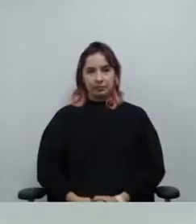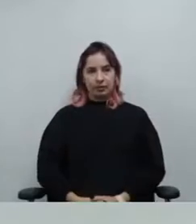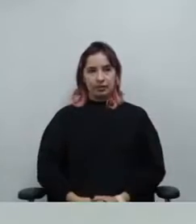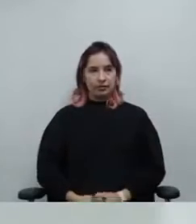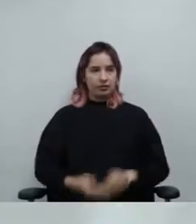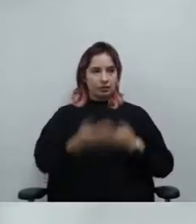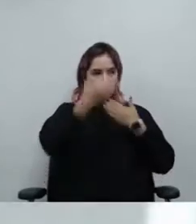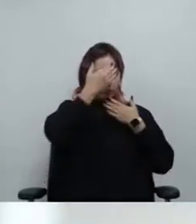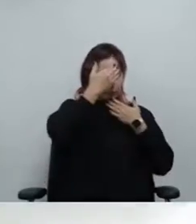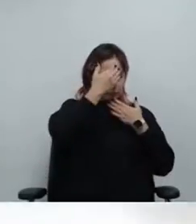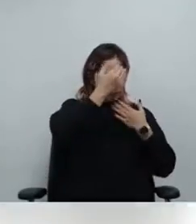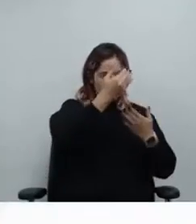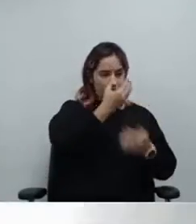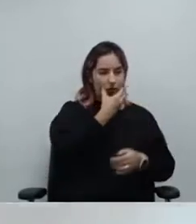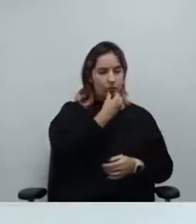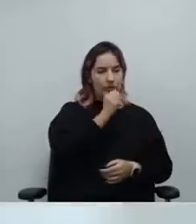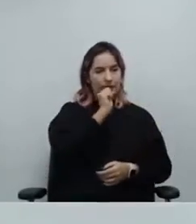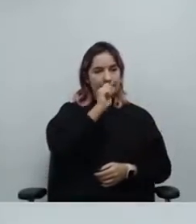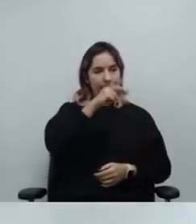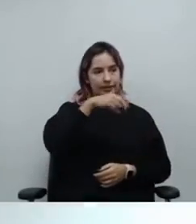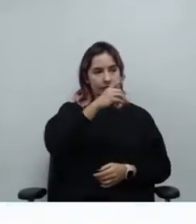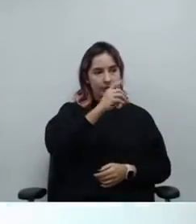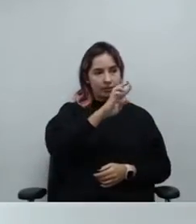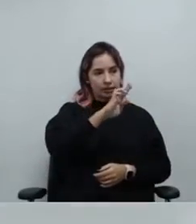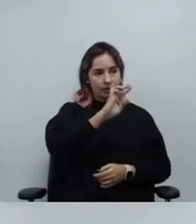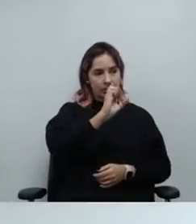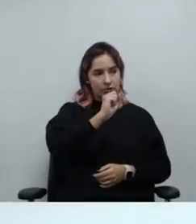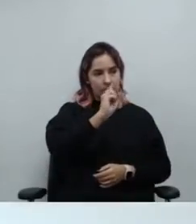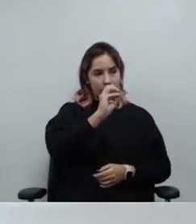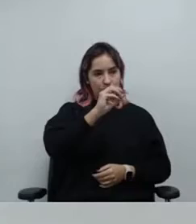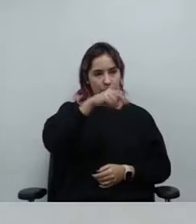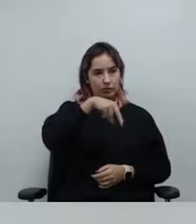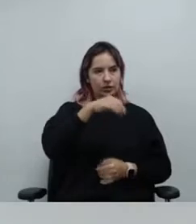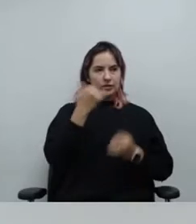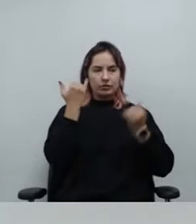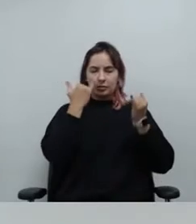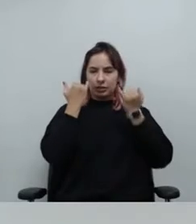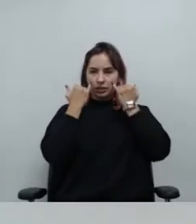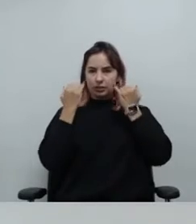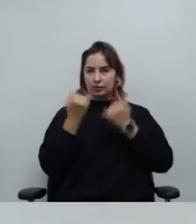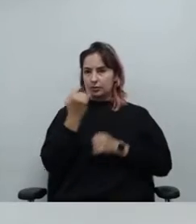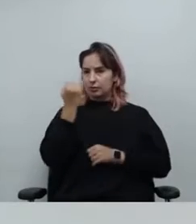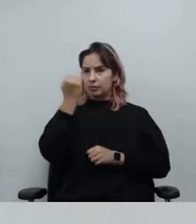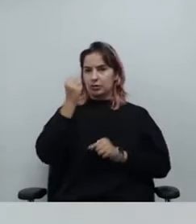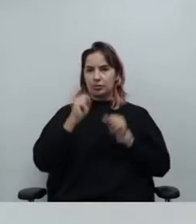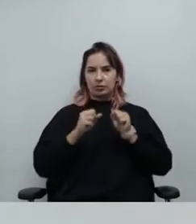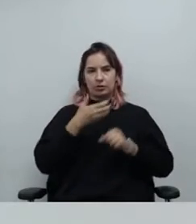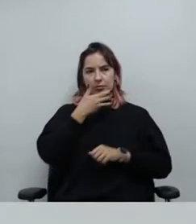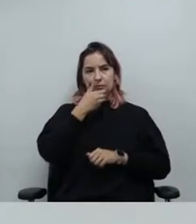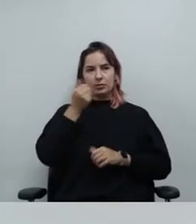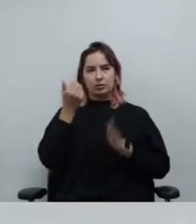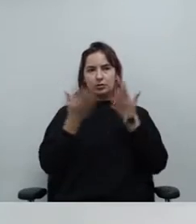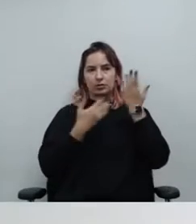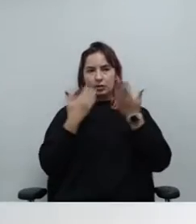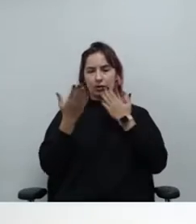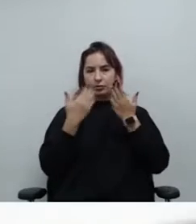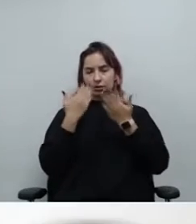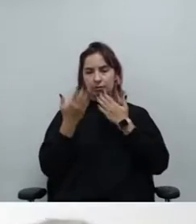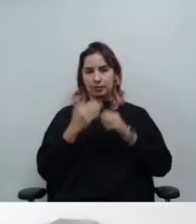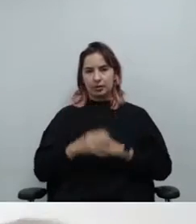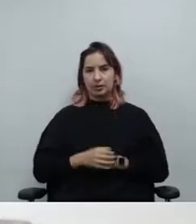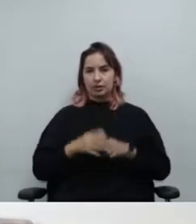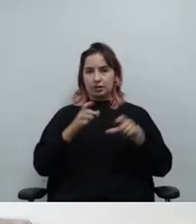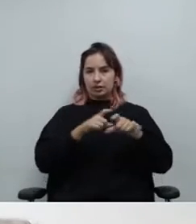Muito obrigado. Anderson traz aqui informações super importantes que vão qualificar o debate de hoje acerca